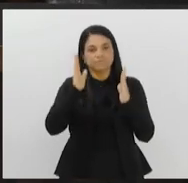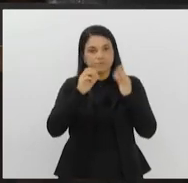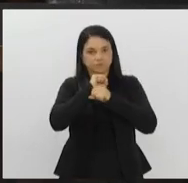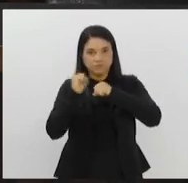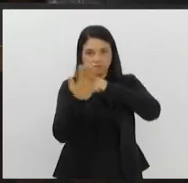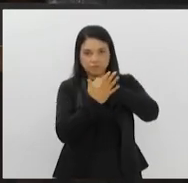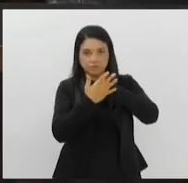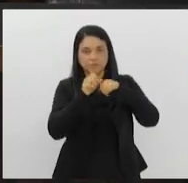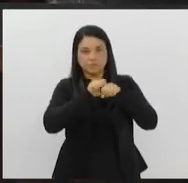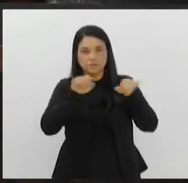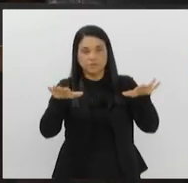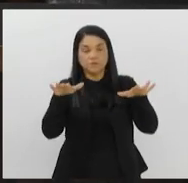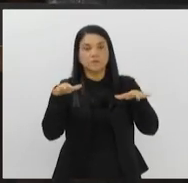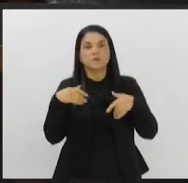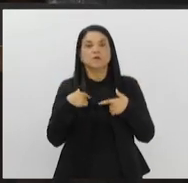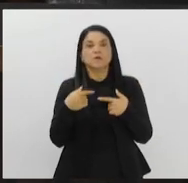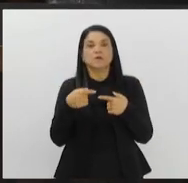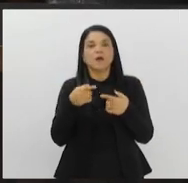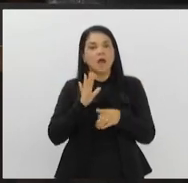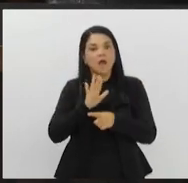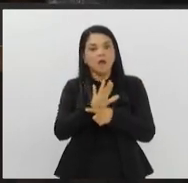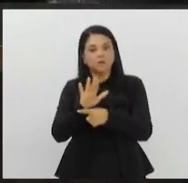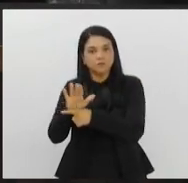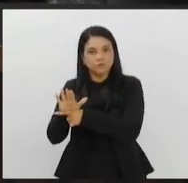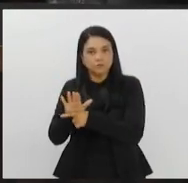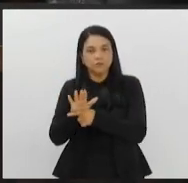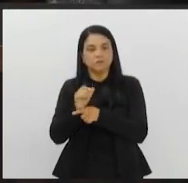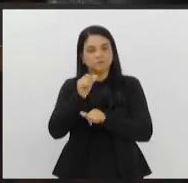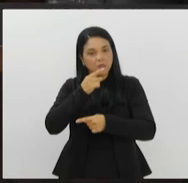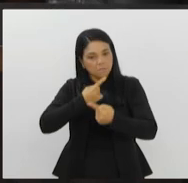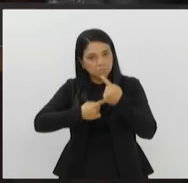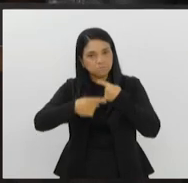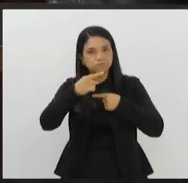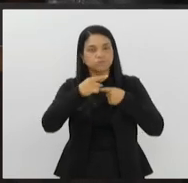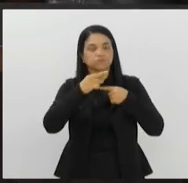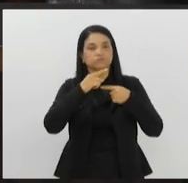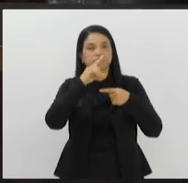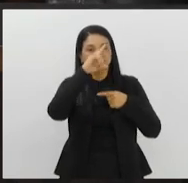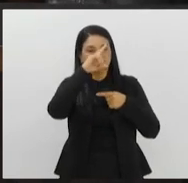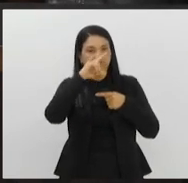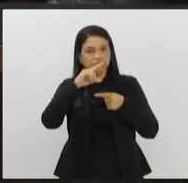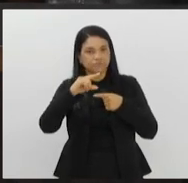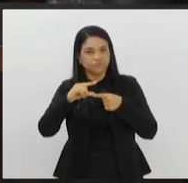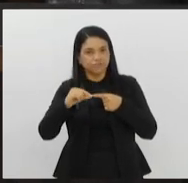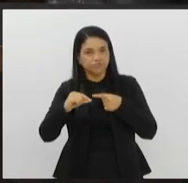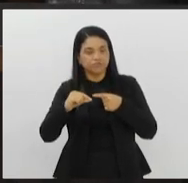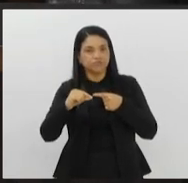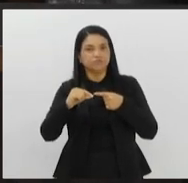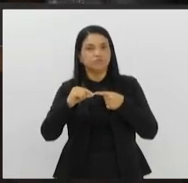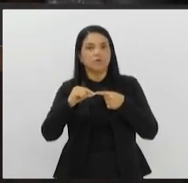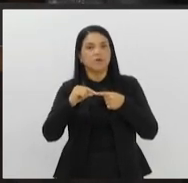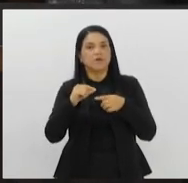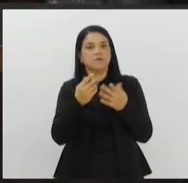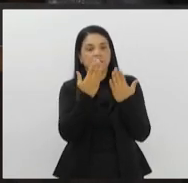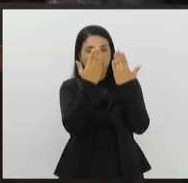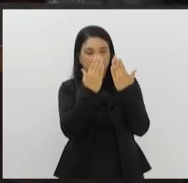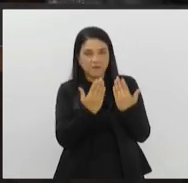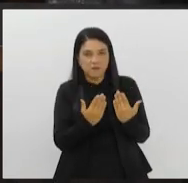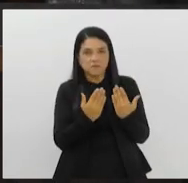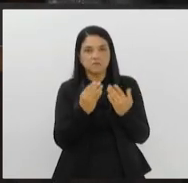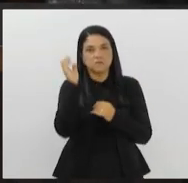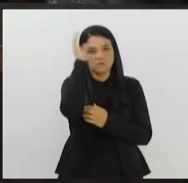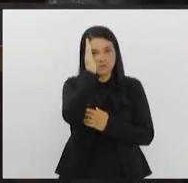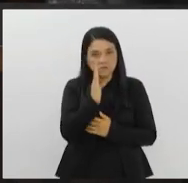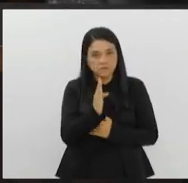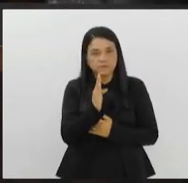do novo coronavírus, ajudando também a reverter os baixos índices do Estado do Rio de Janeiro nas avaliações nacionais